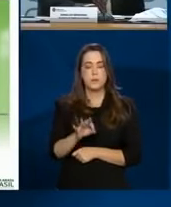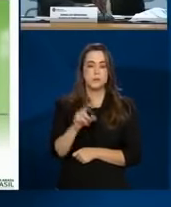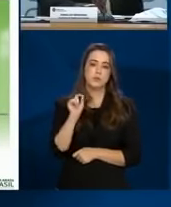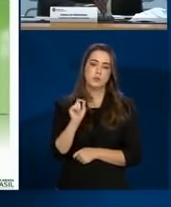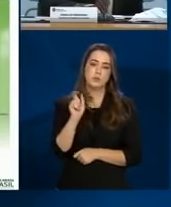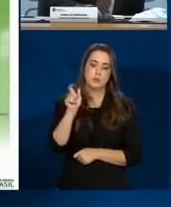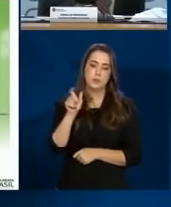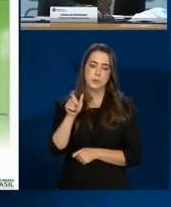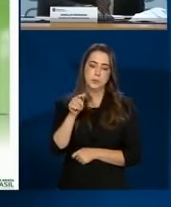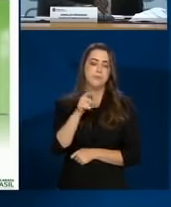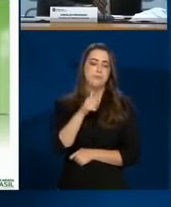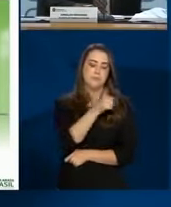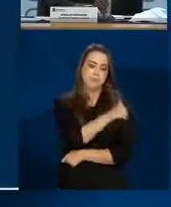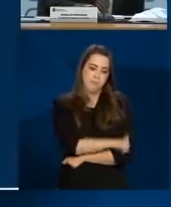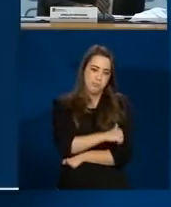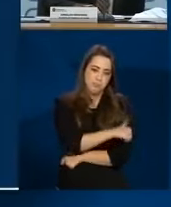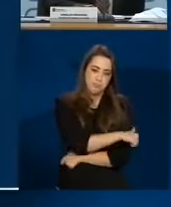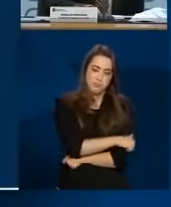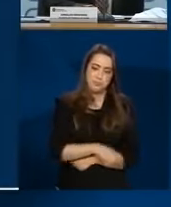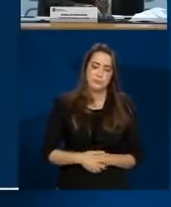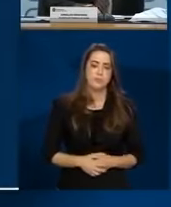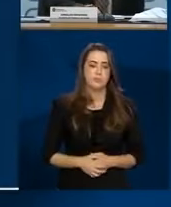de enfermeiros, né?